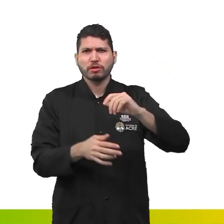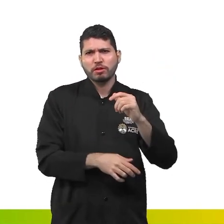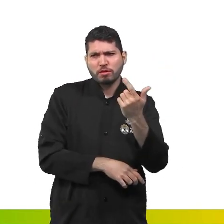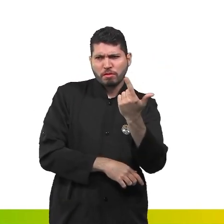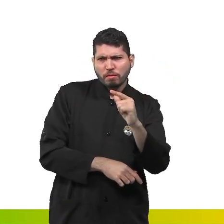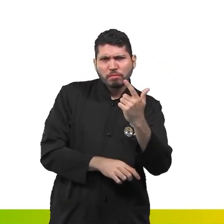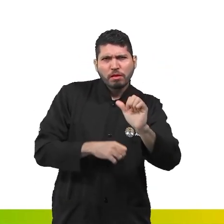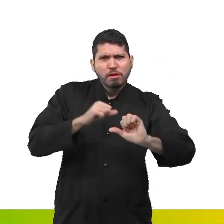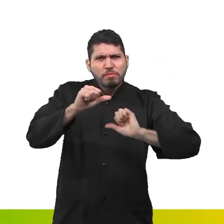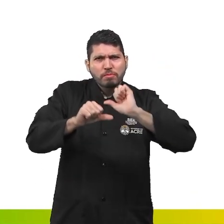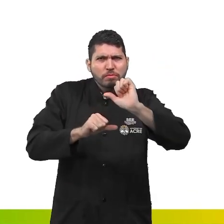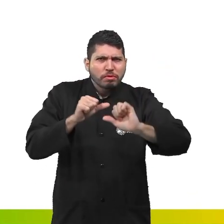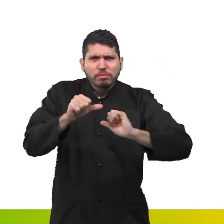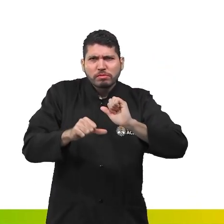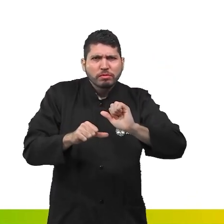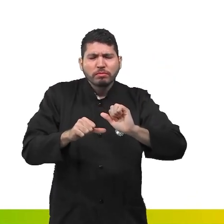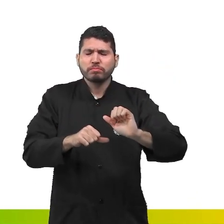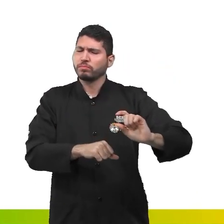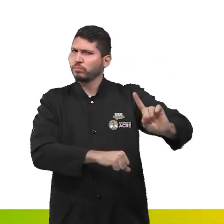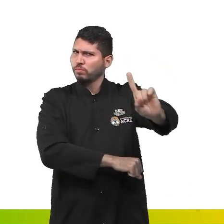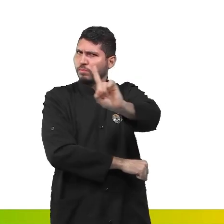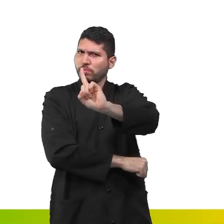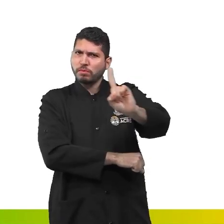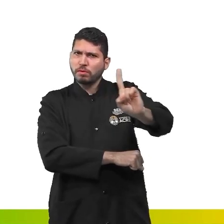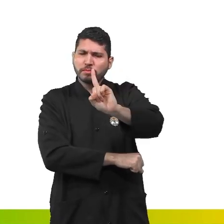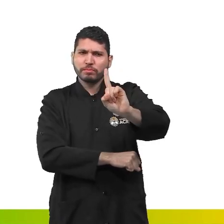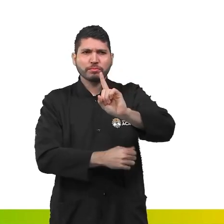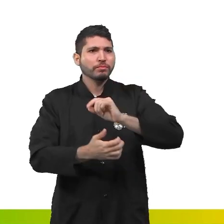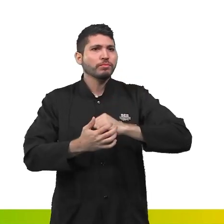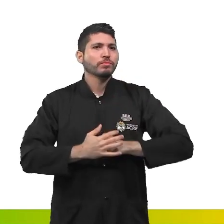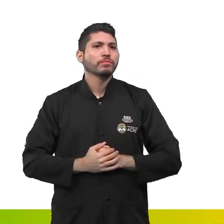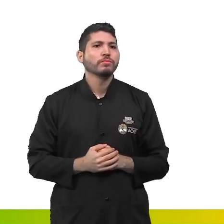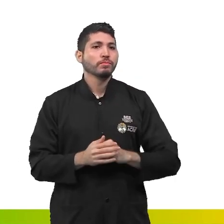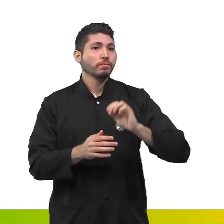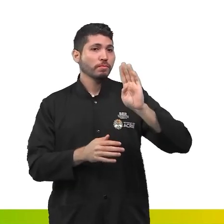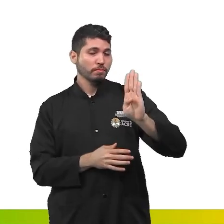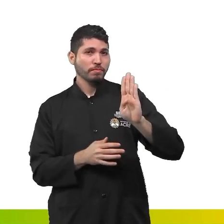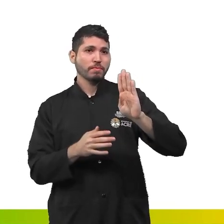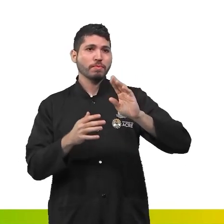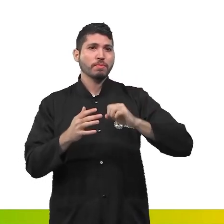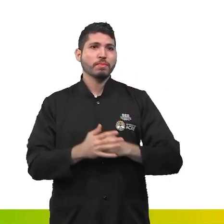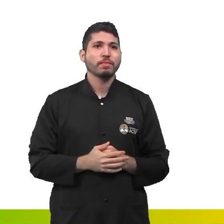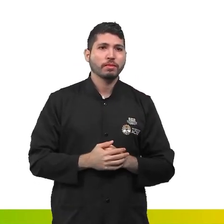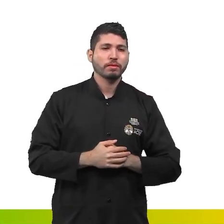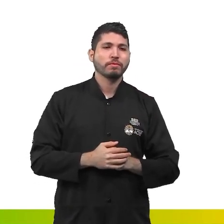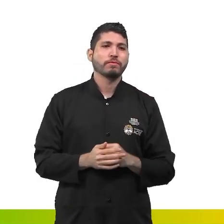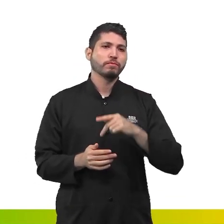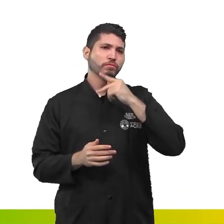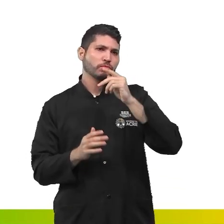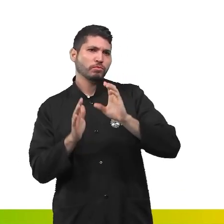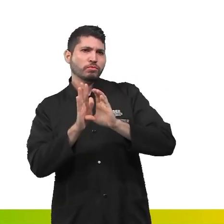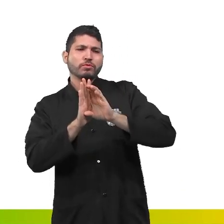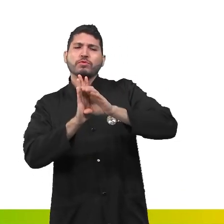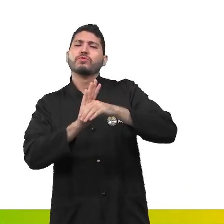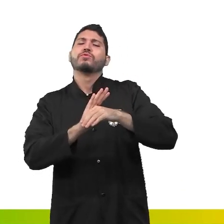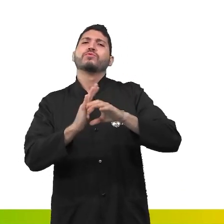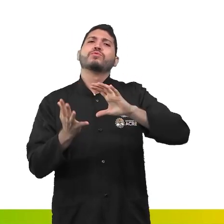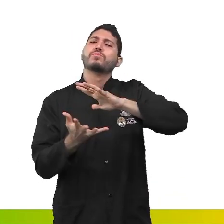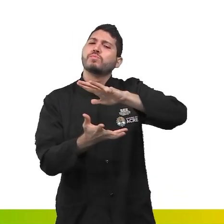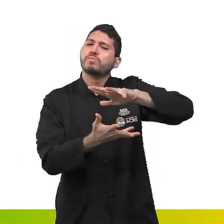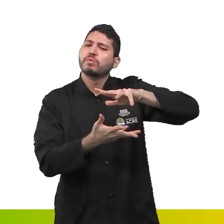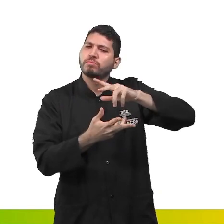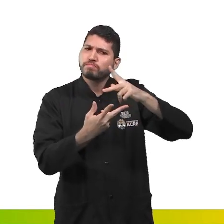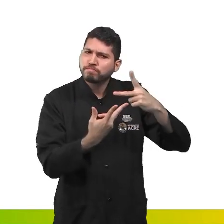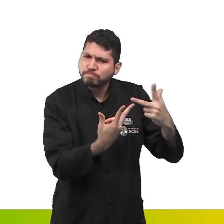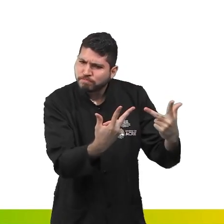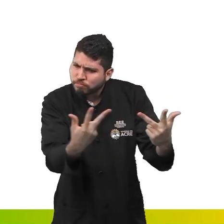universo? Claro que não. Reforçou o conceito de um mundo hegemônio e sem